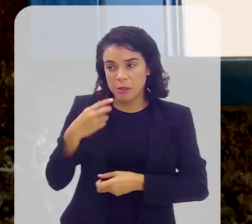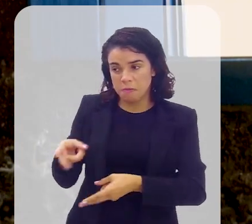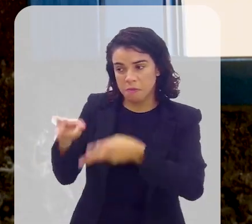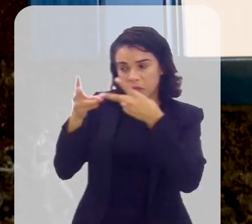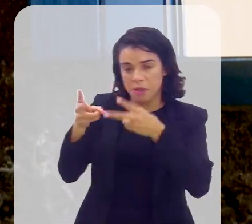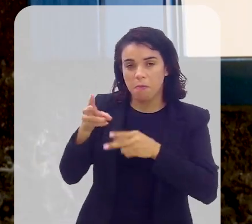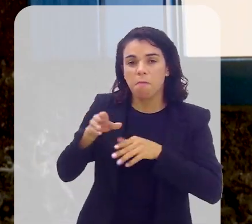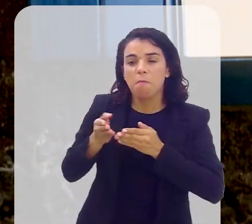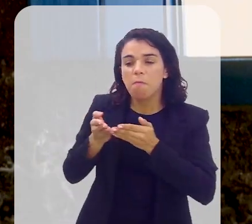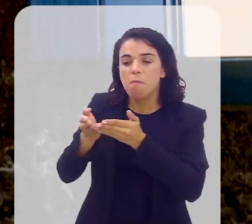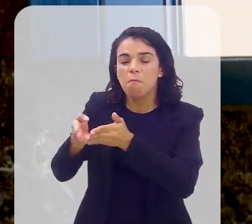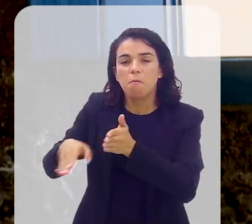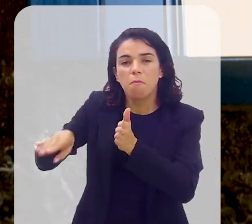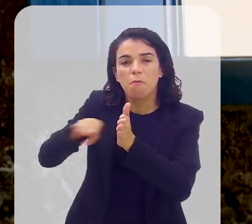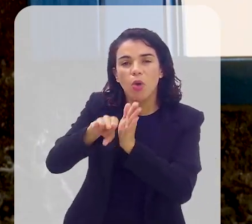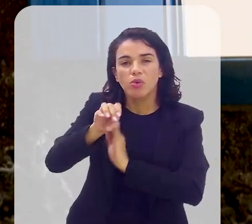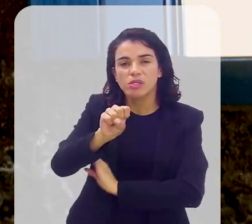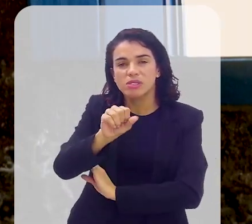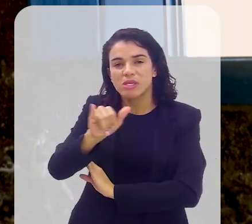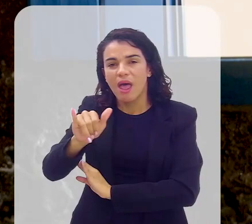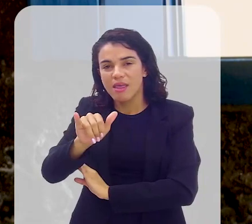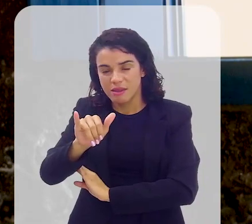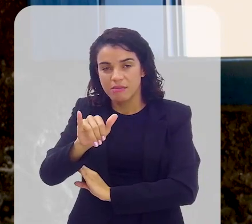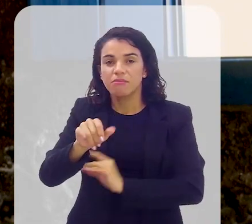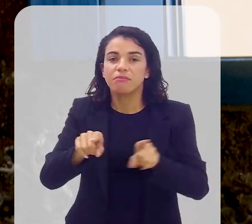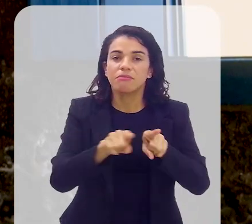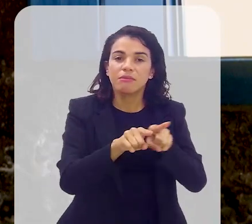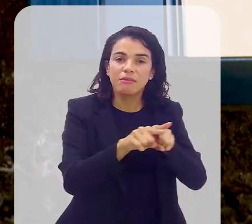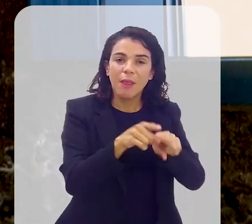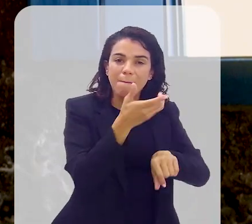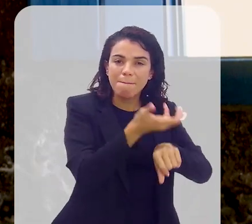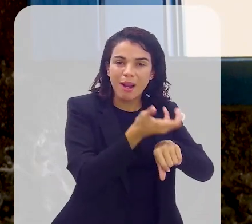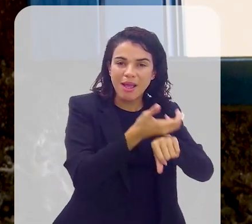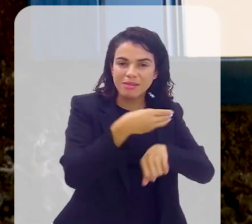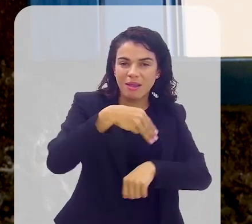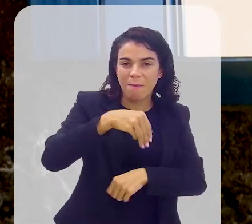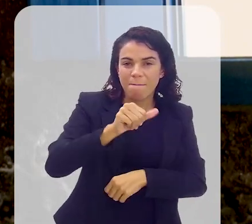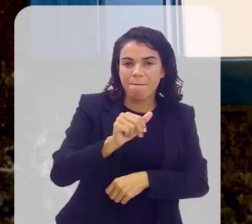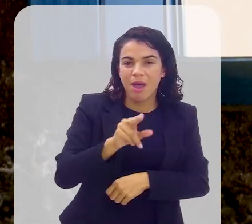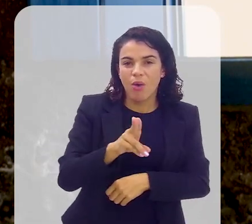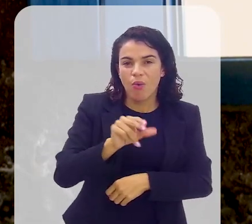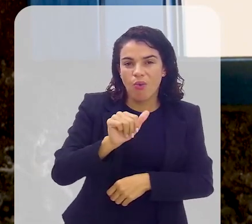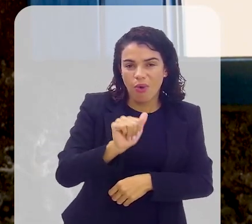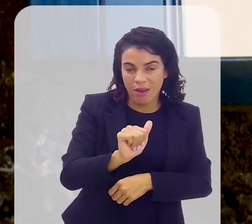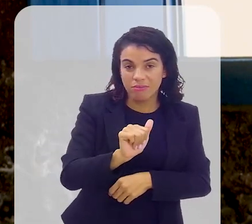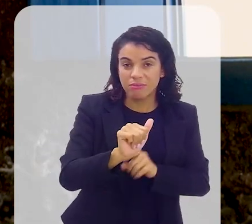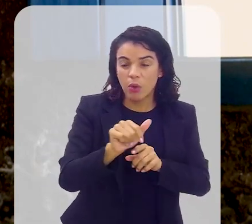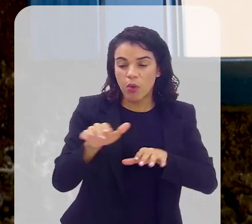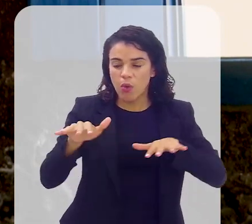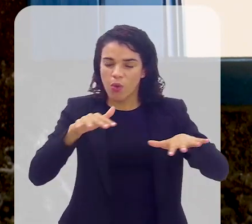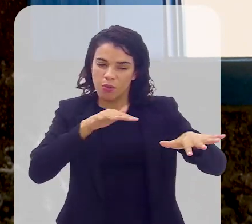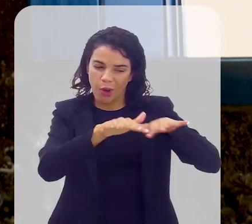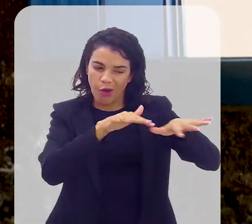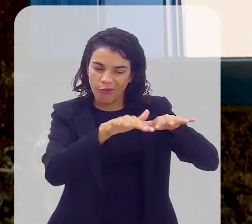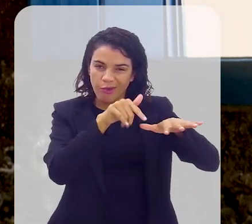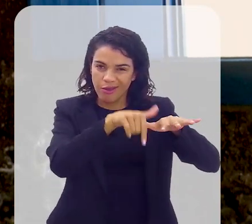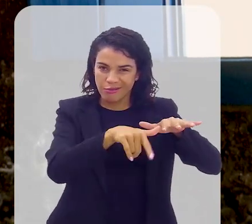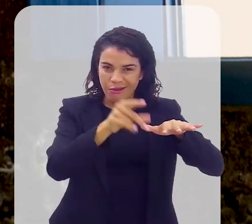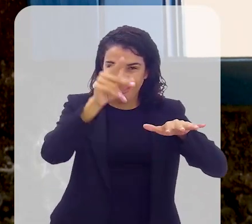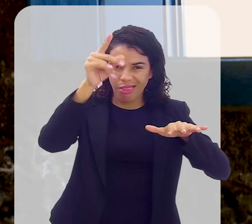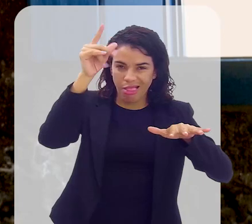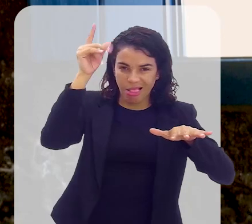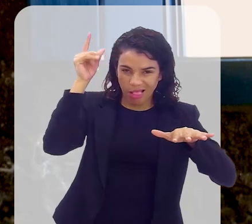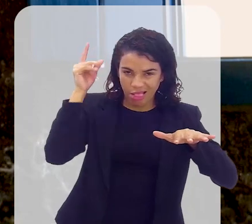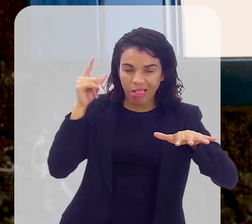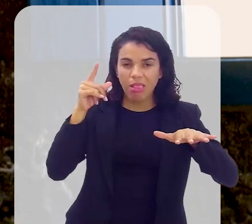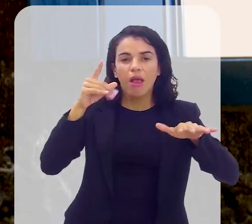comparar tanto o Porto do Saí quanto o Porto de Mangaratiba com o atual Praça Mauá, no caso do Porto do Rio de Janeiro. O movimento que